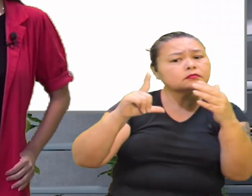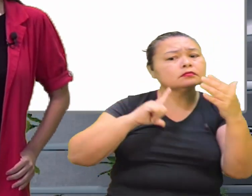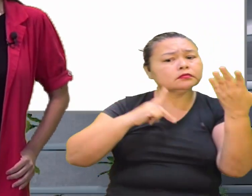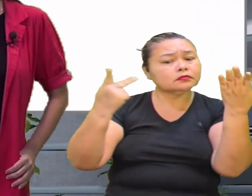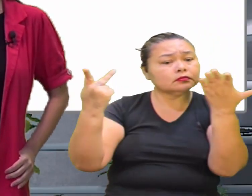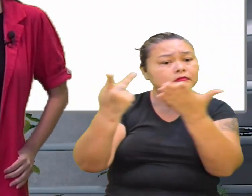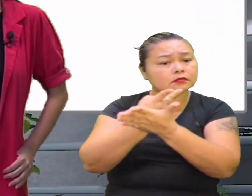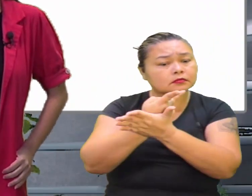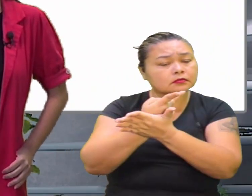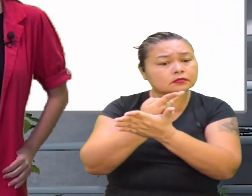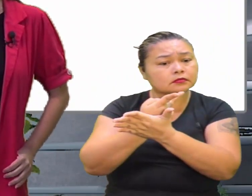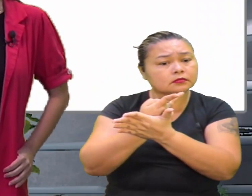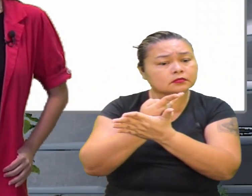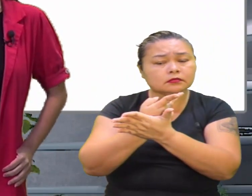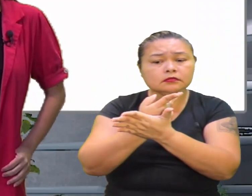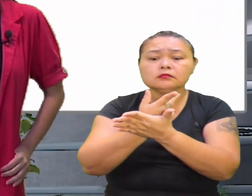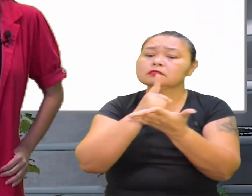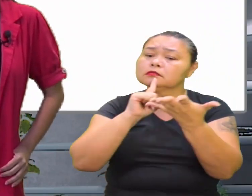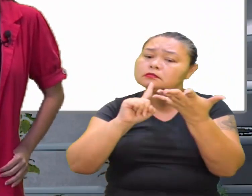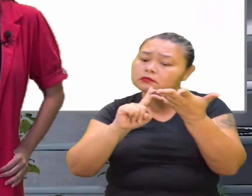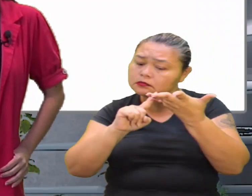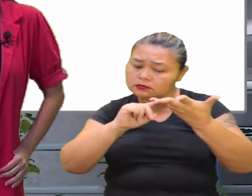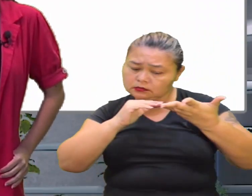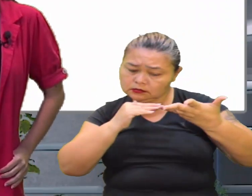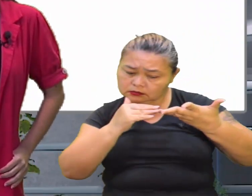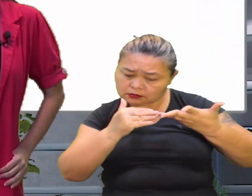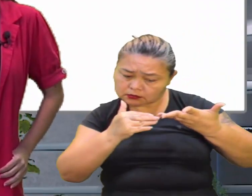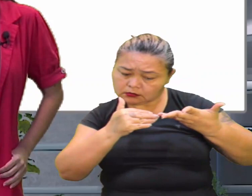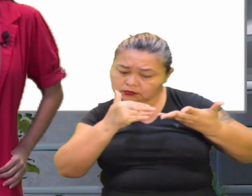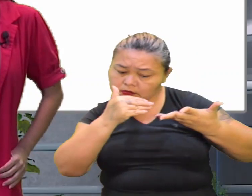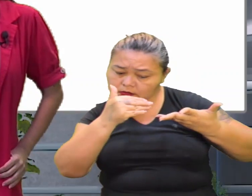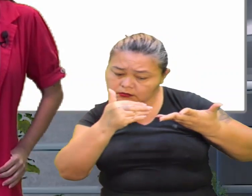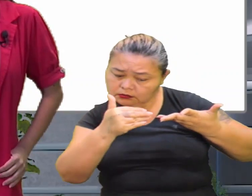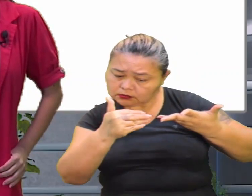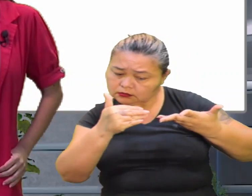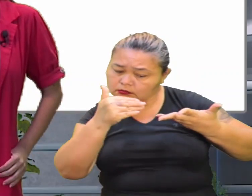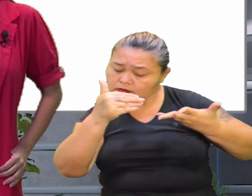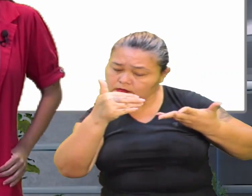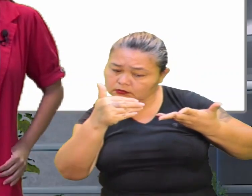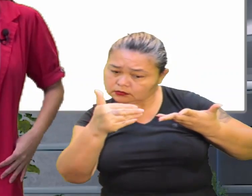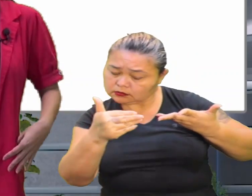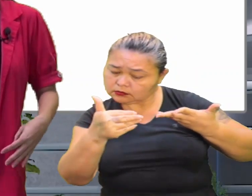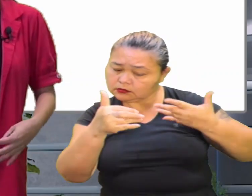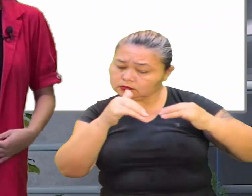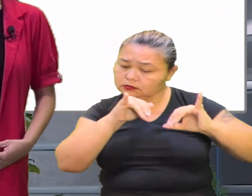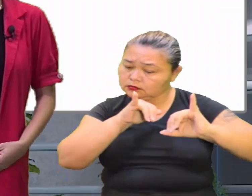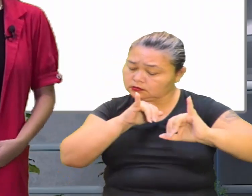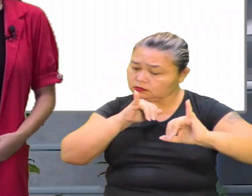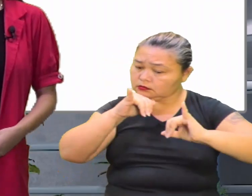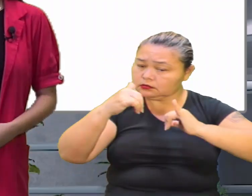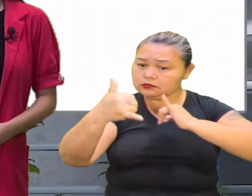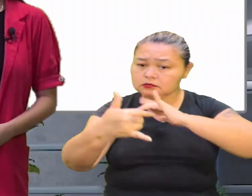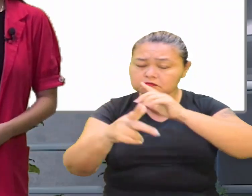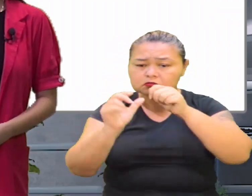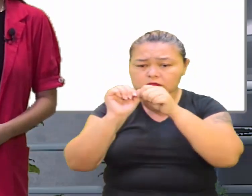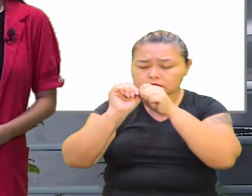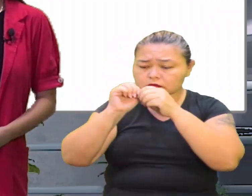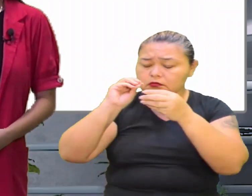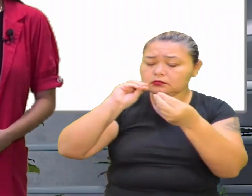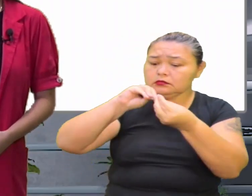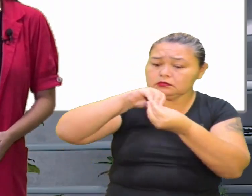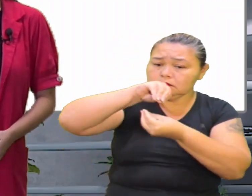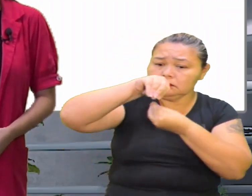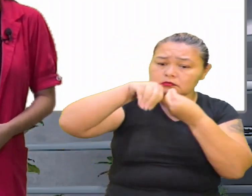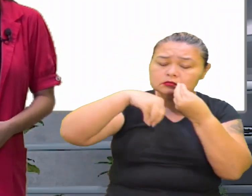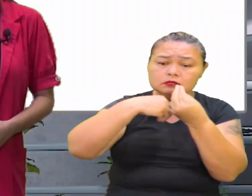ocorreu ali todas as fases iniciais, todo o fluxo de energia, ciclagem de